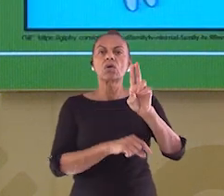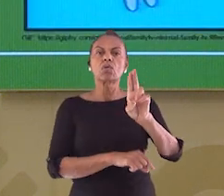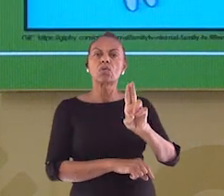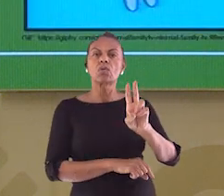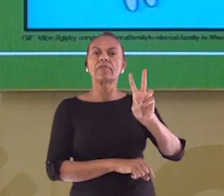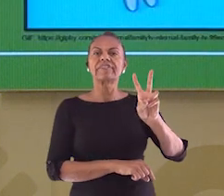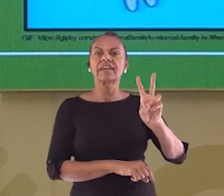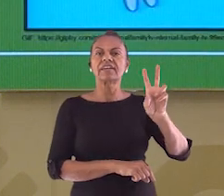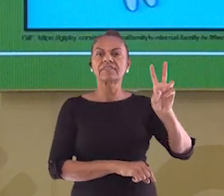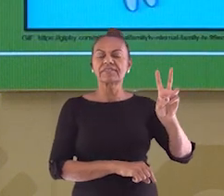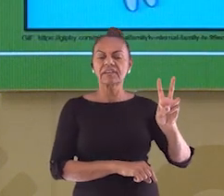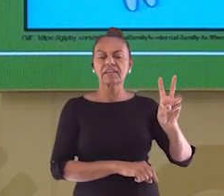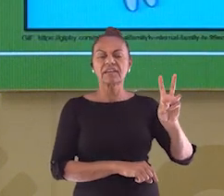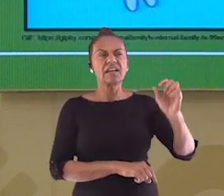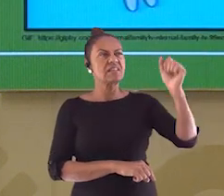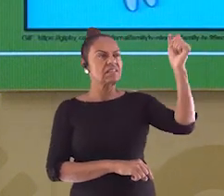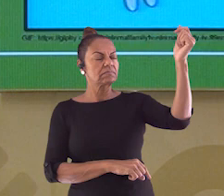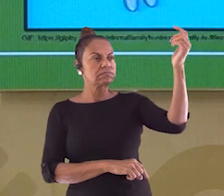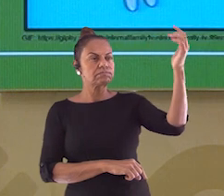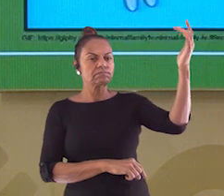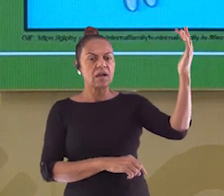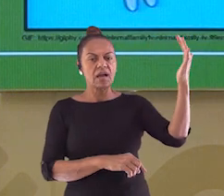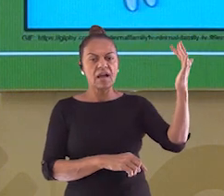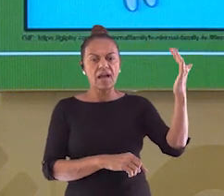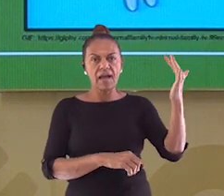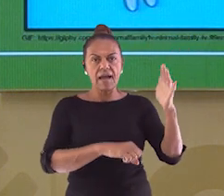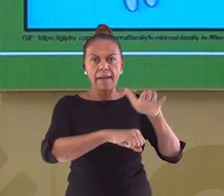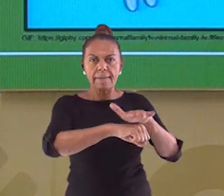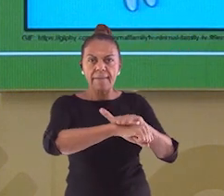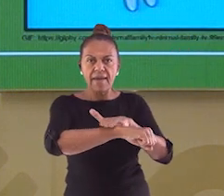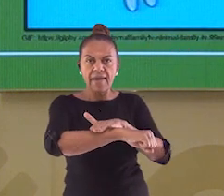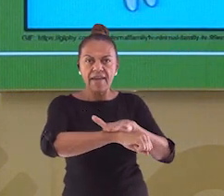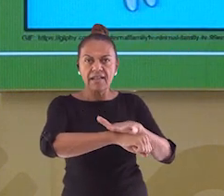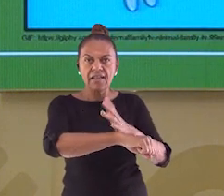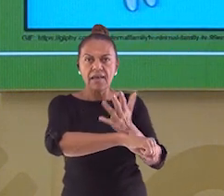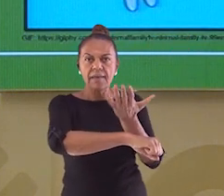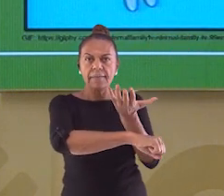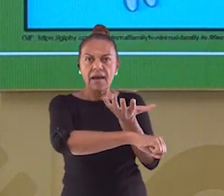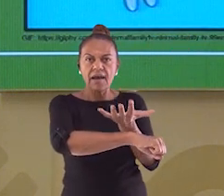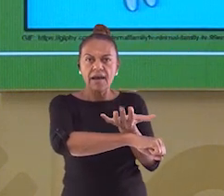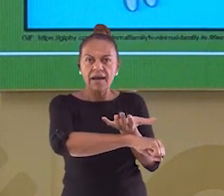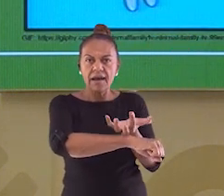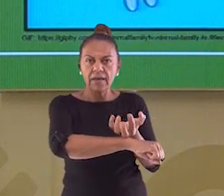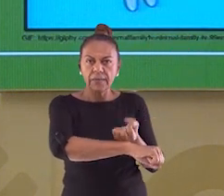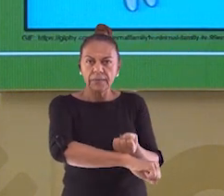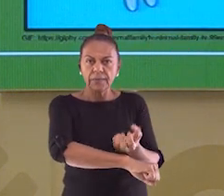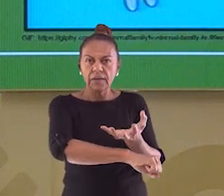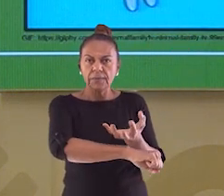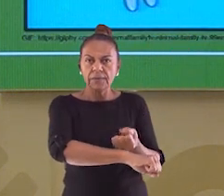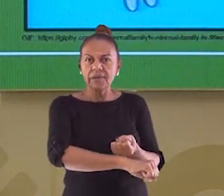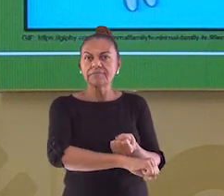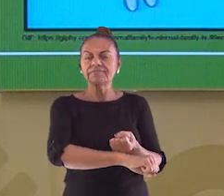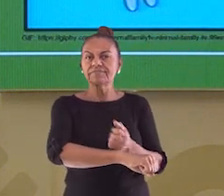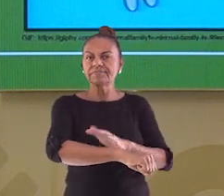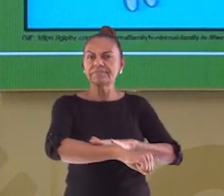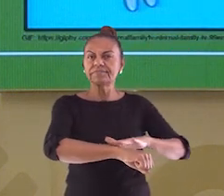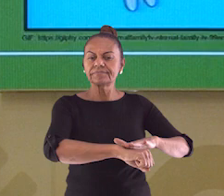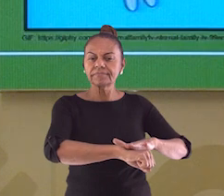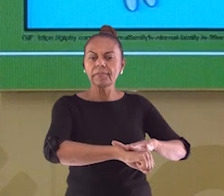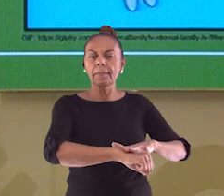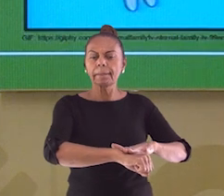raios são absorvidos pela camada superficial da pele, que é a epiderme. Essa